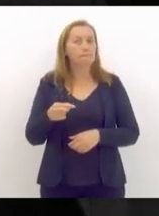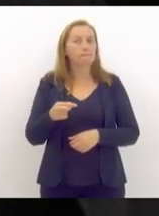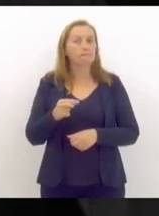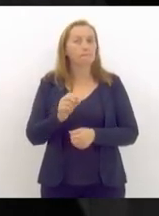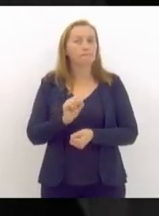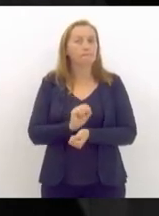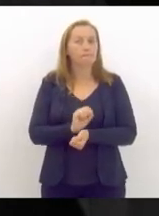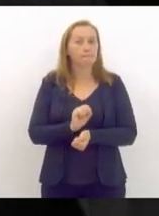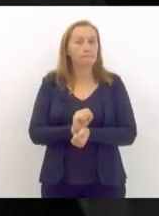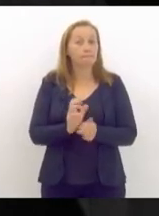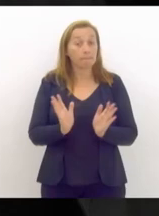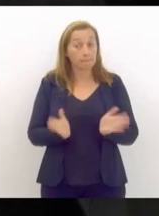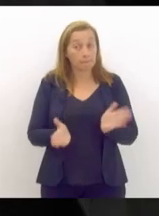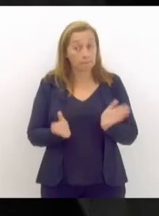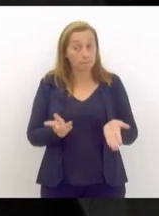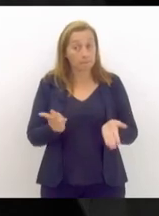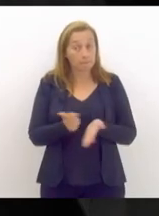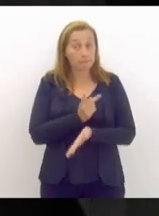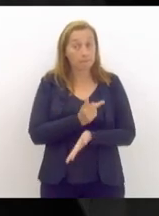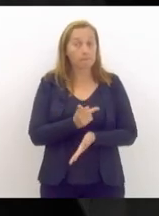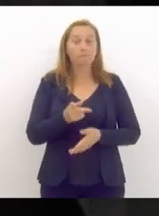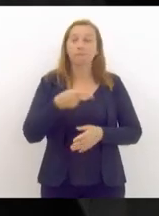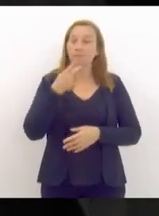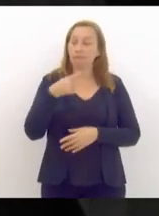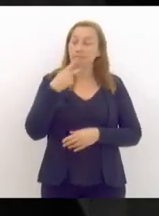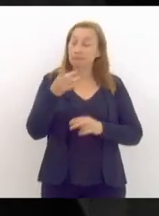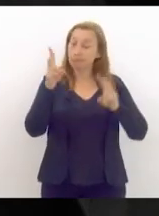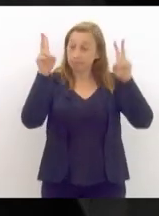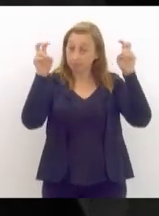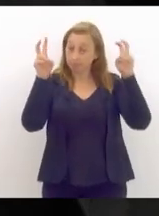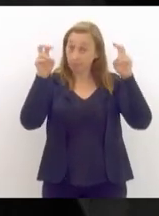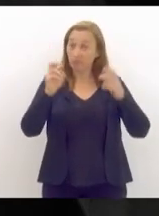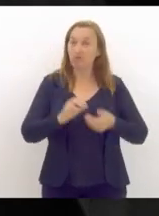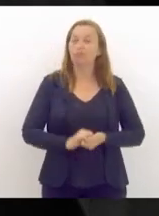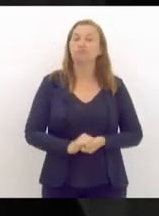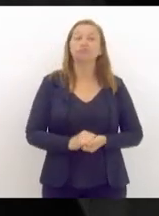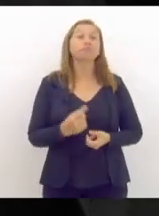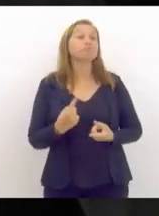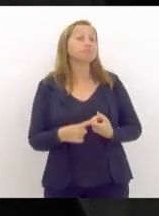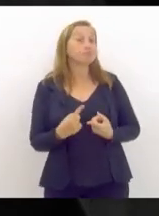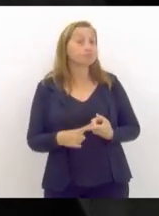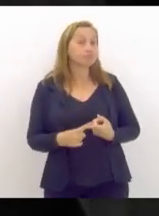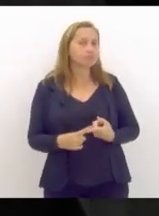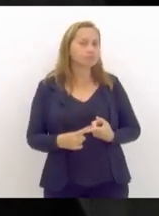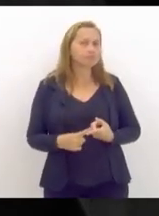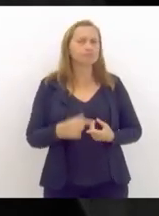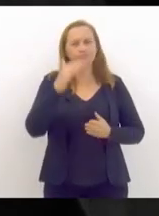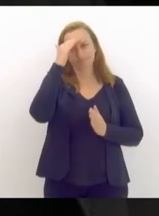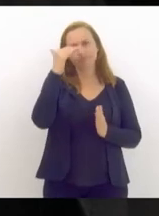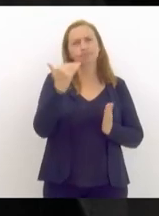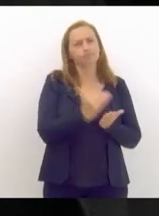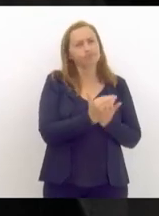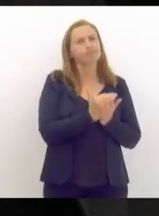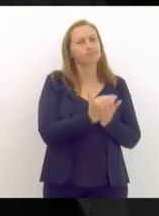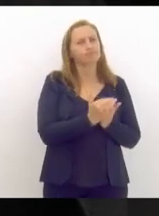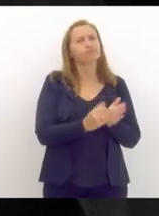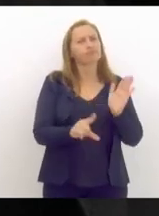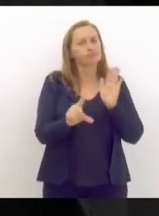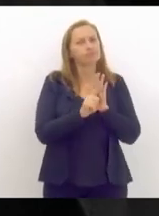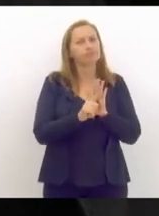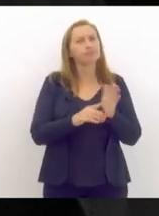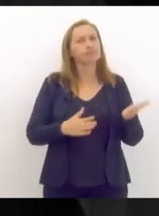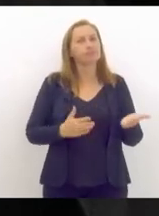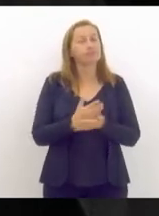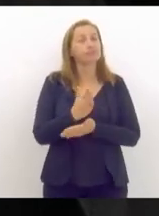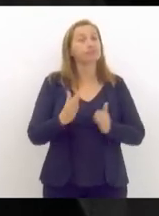mesmo tempo, nos pronunciando sobre essa matéria, porque é para cumprir uma lei